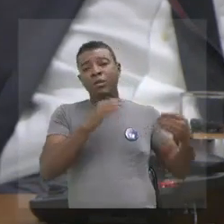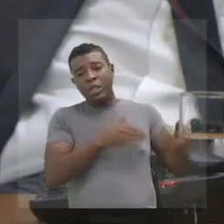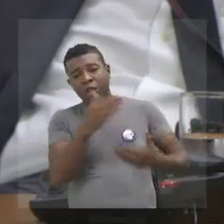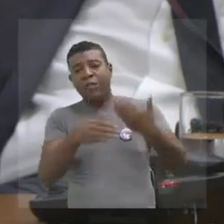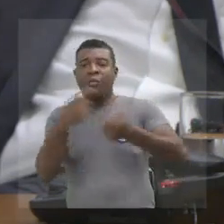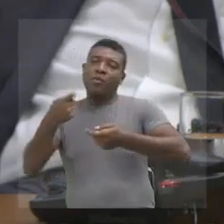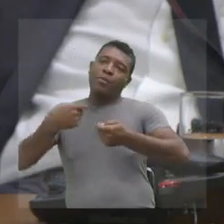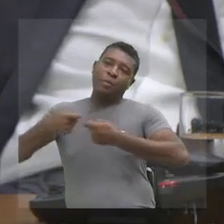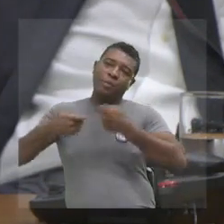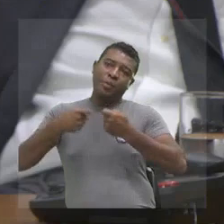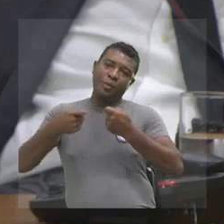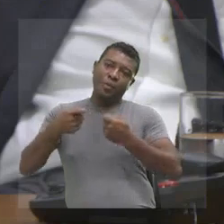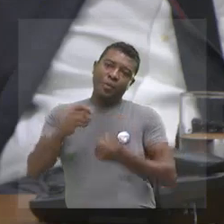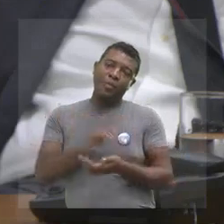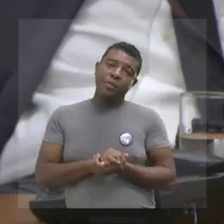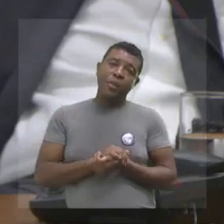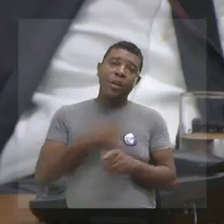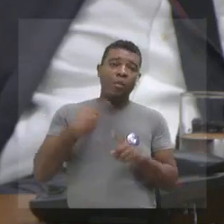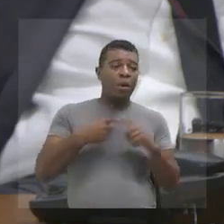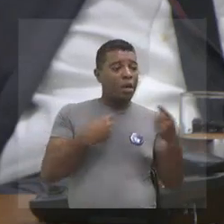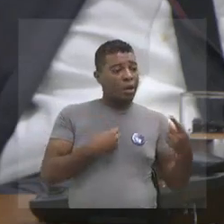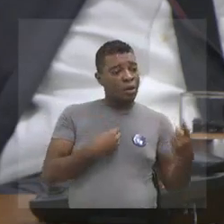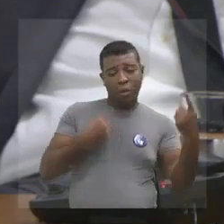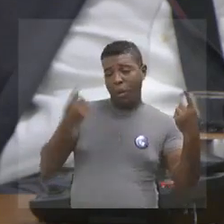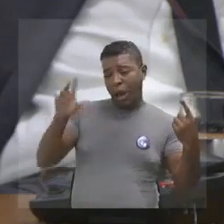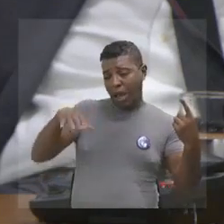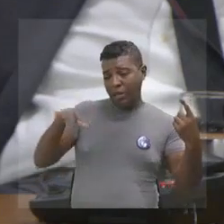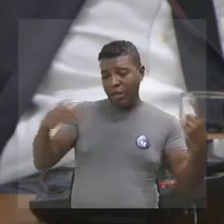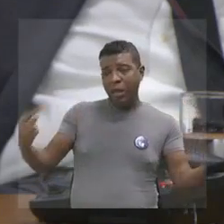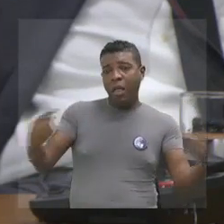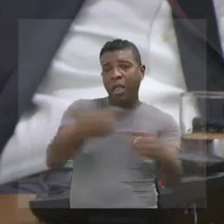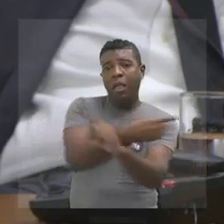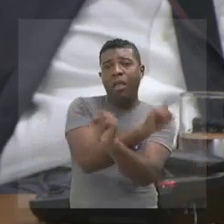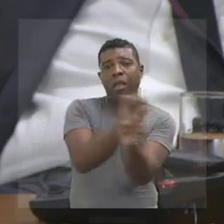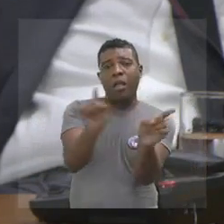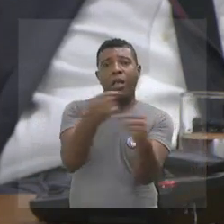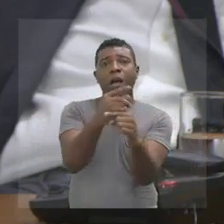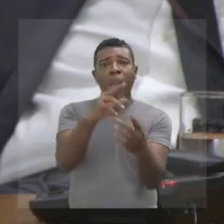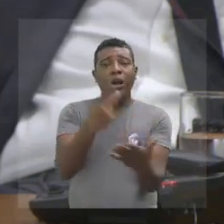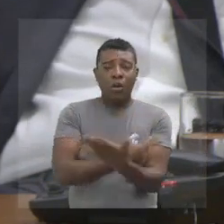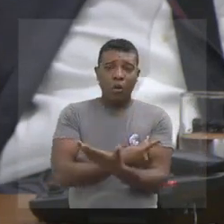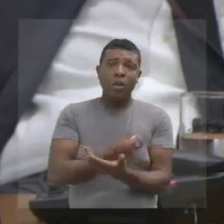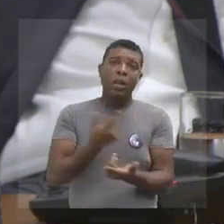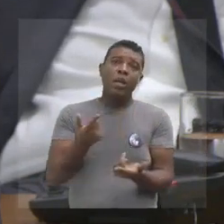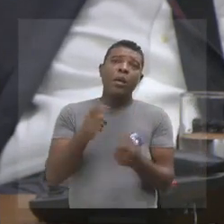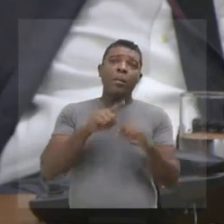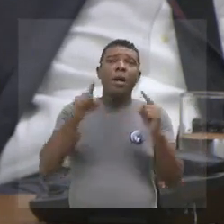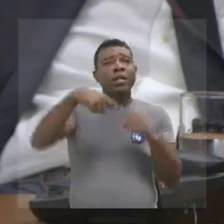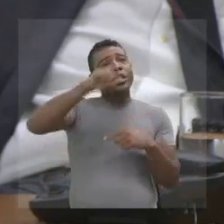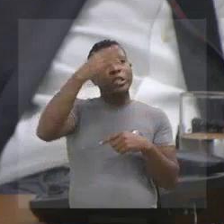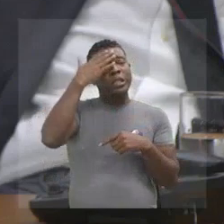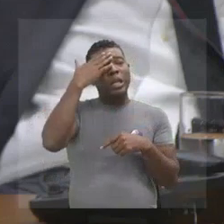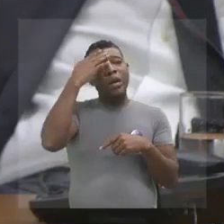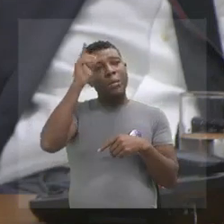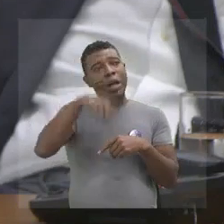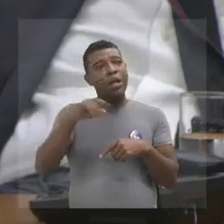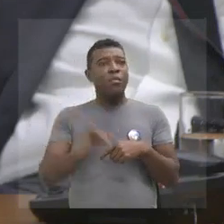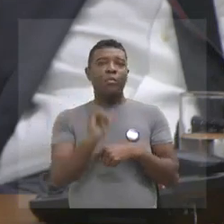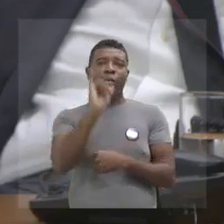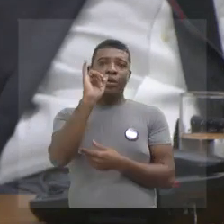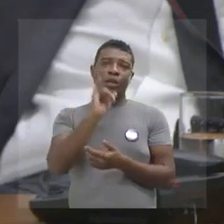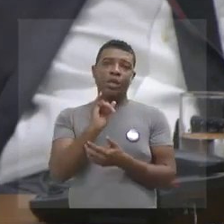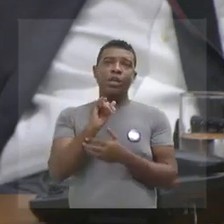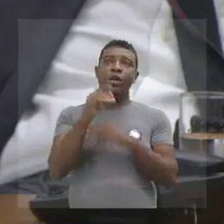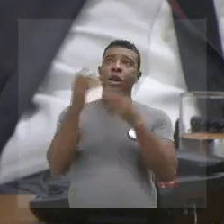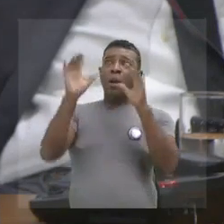infelizmente colocam com a outra mas a gente sabe da importância que são realmente de manter o nosso meio ambiente